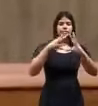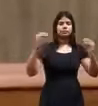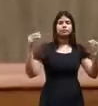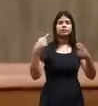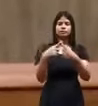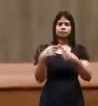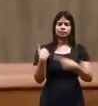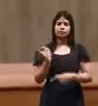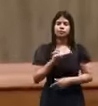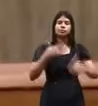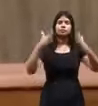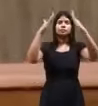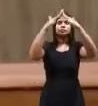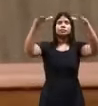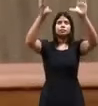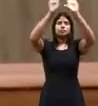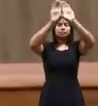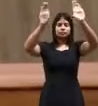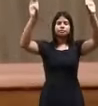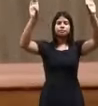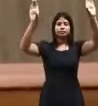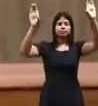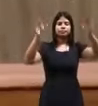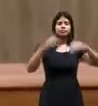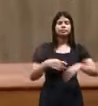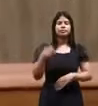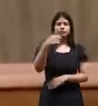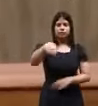vamos morar na pátria celestial. Quem